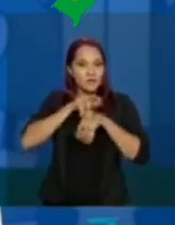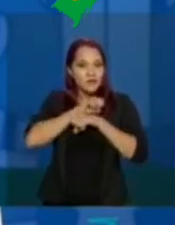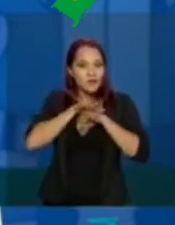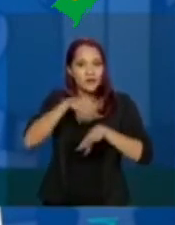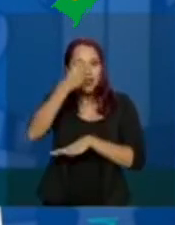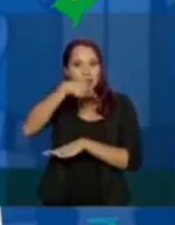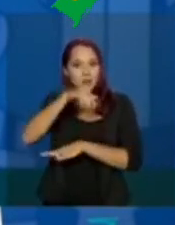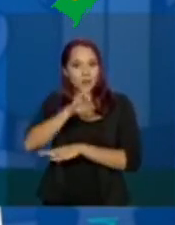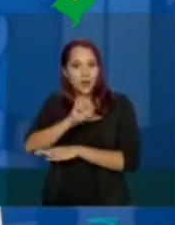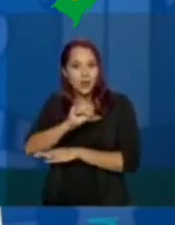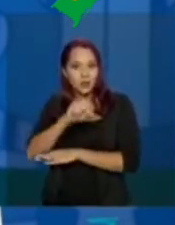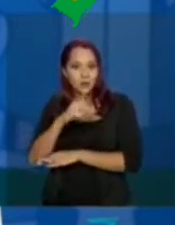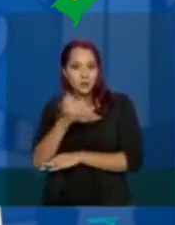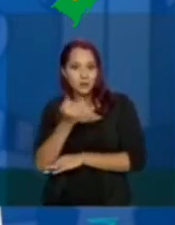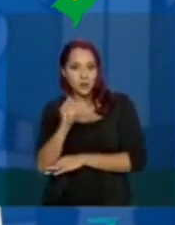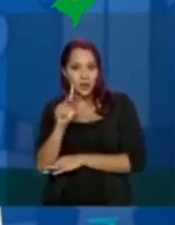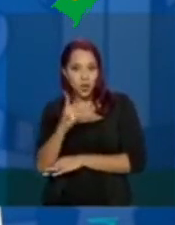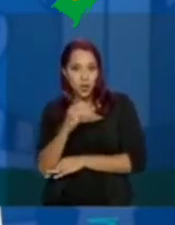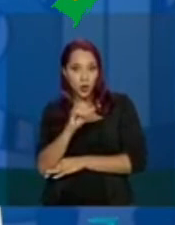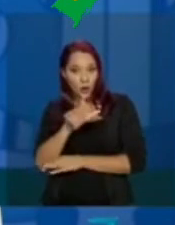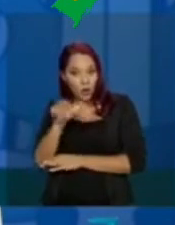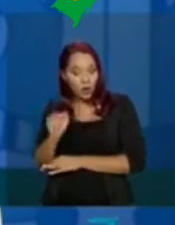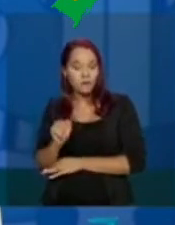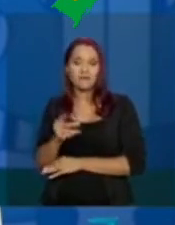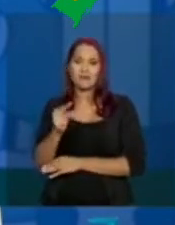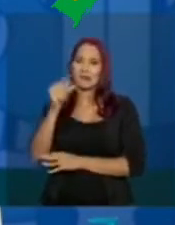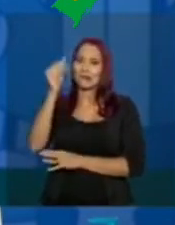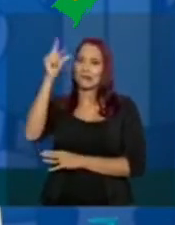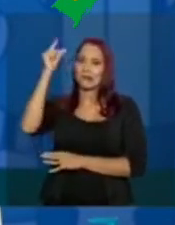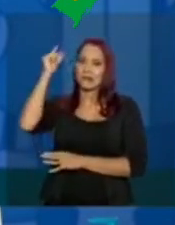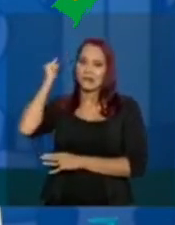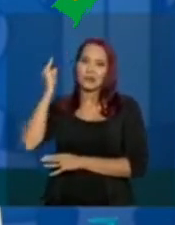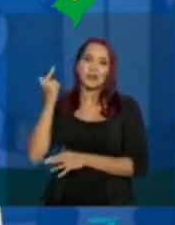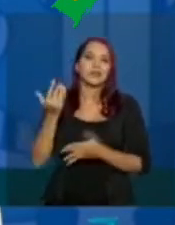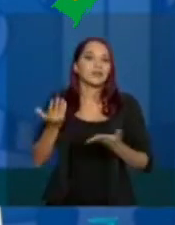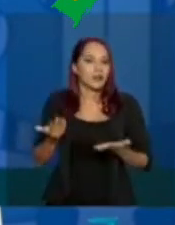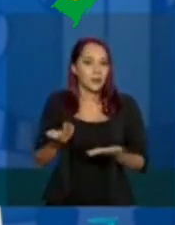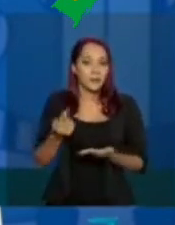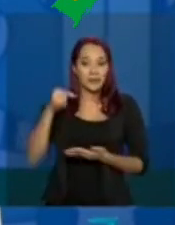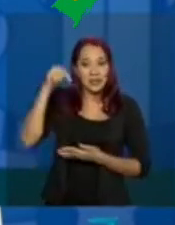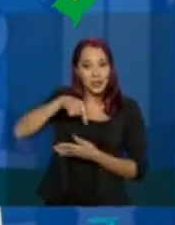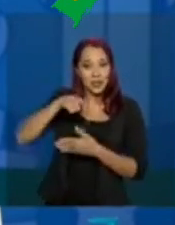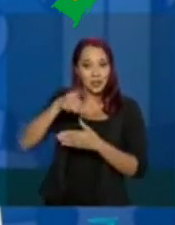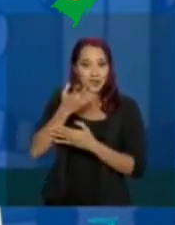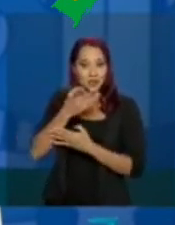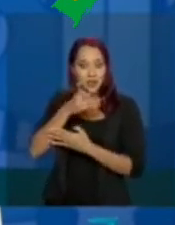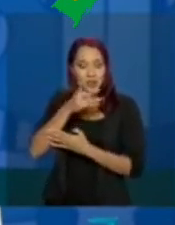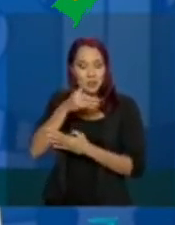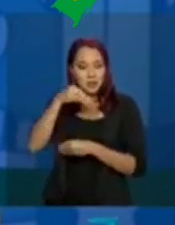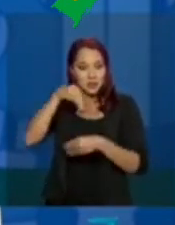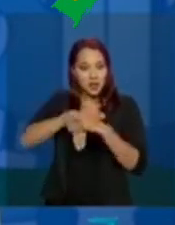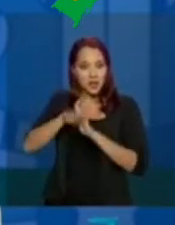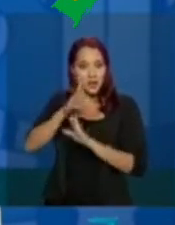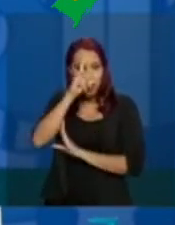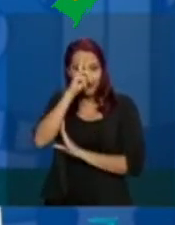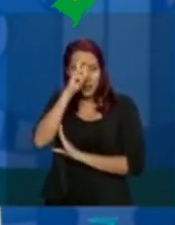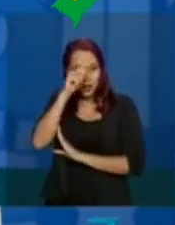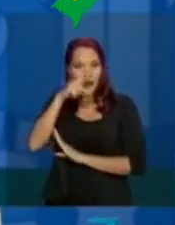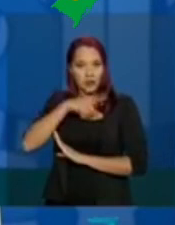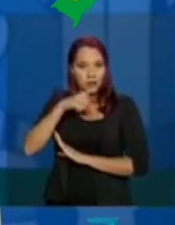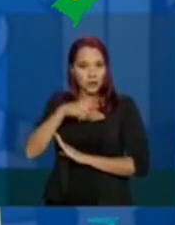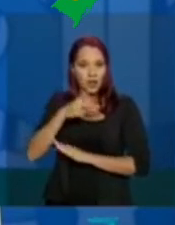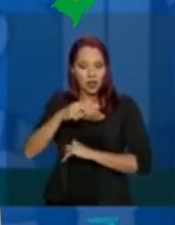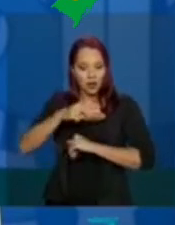fazendo hospitais de campanha que tem, dentro desses hospitais, tem respirador, tem sala de parada,